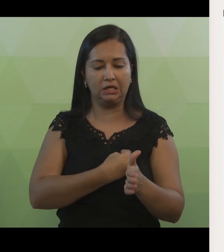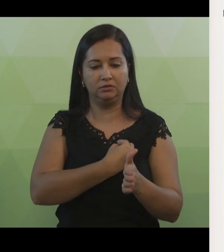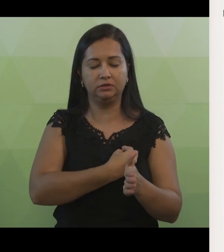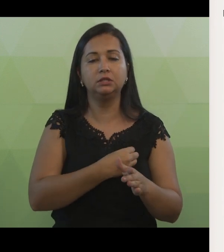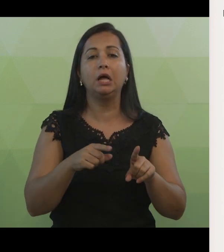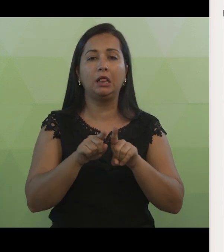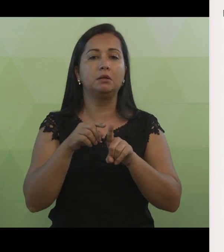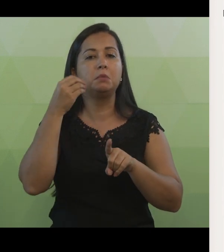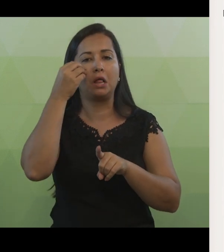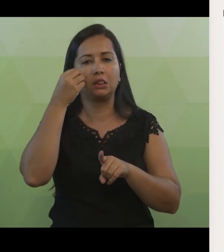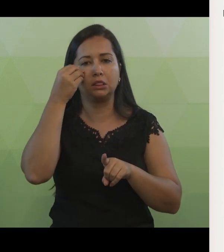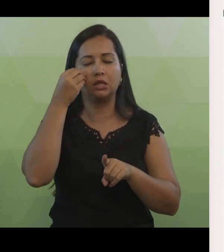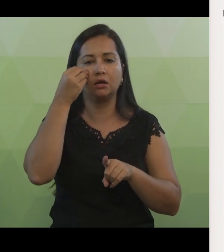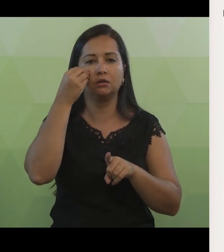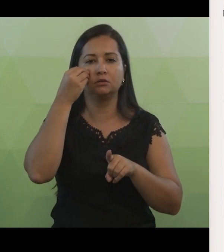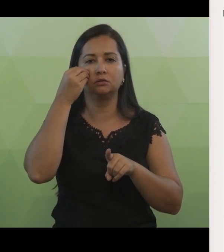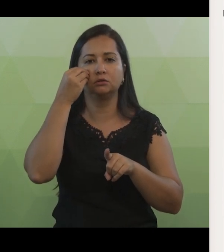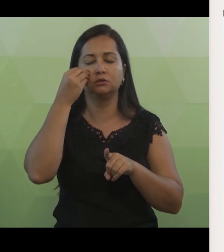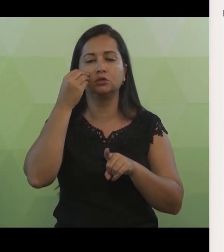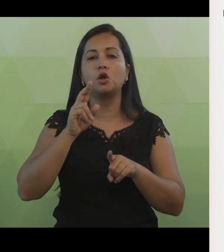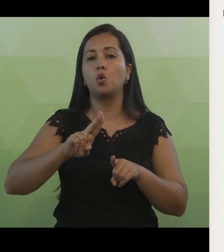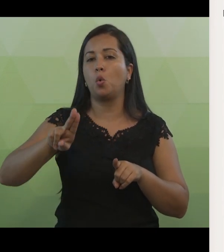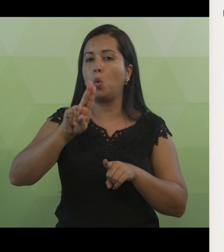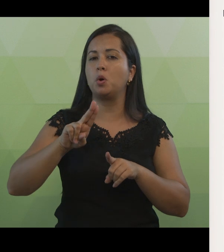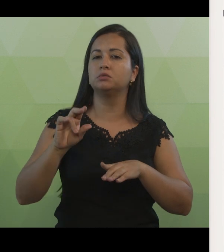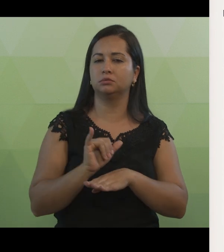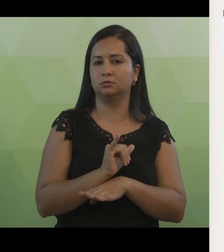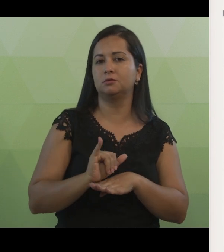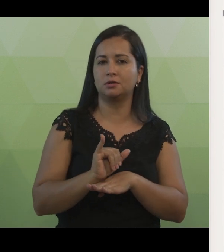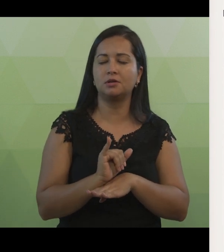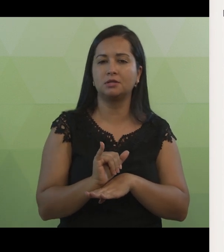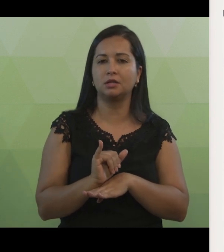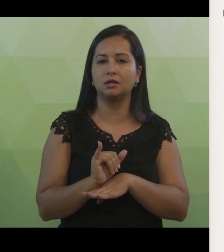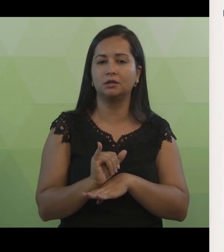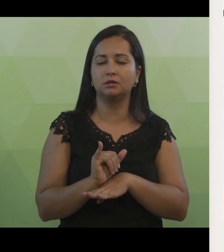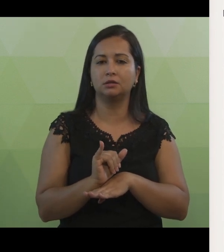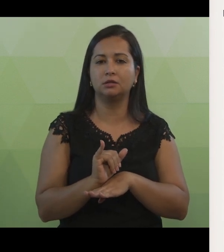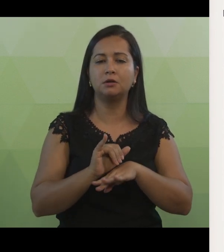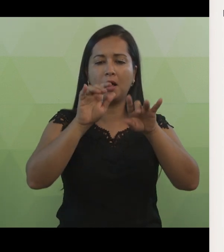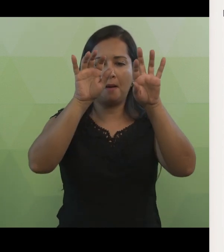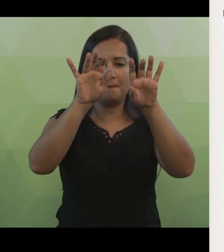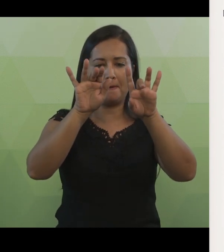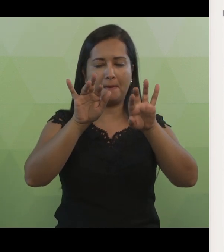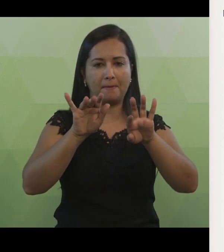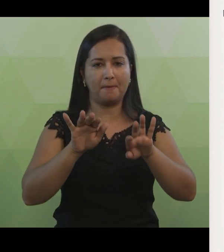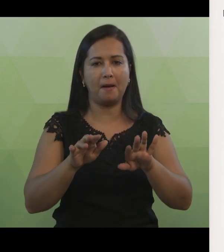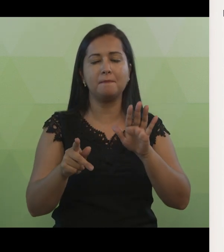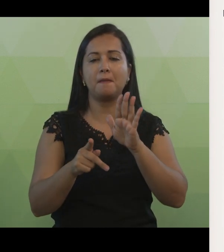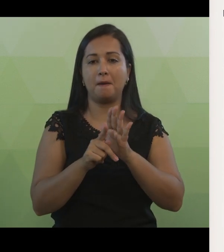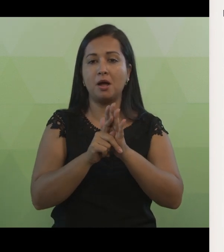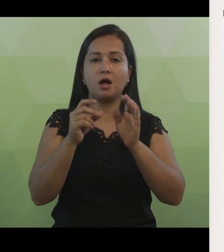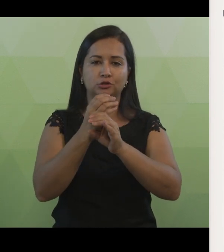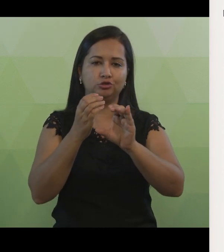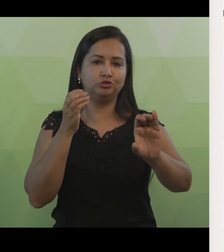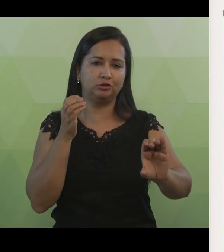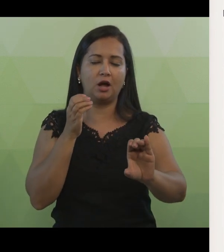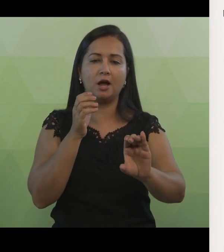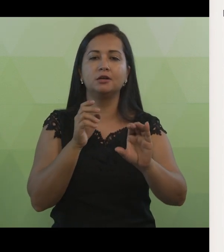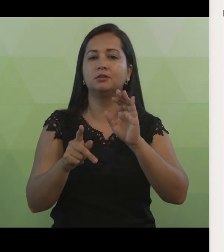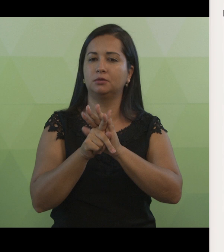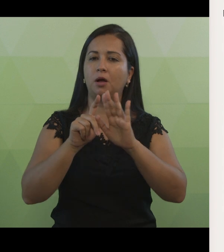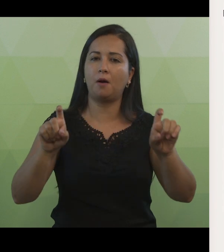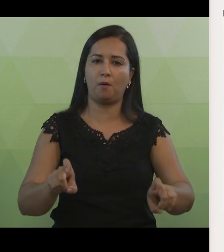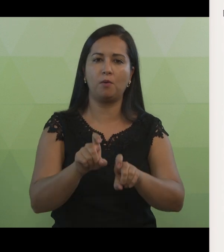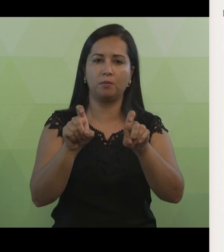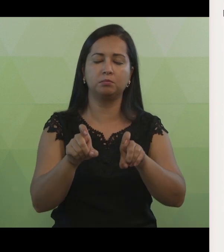teste de segurança. Uso de ferramentas case, que é ferramentas de engenharia auxiliadas por computador,